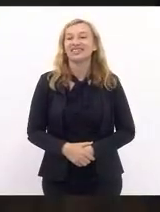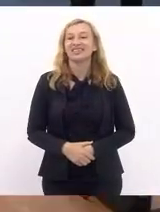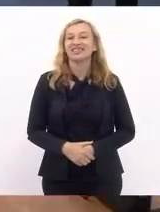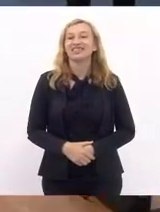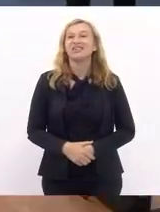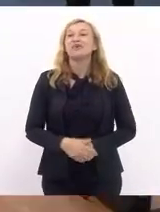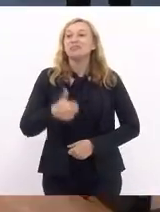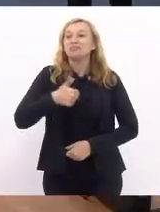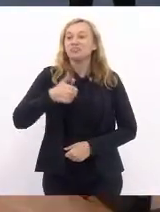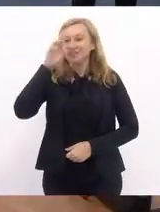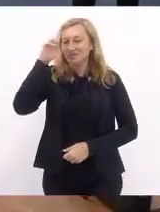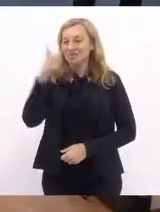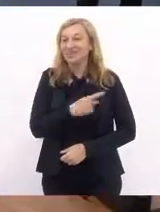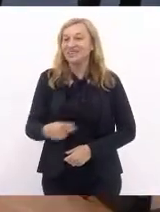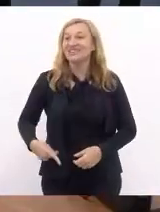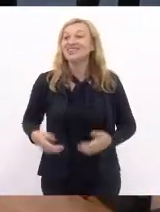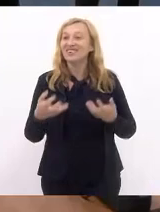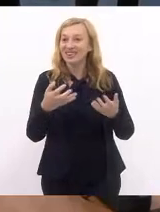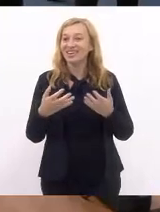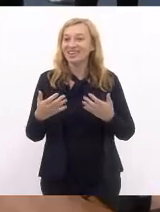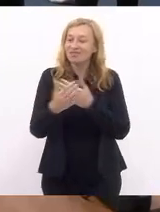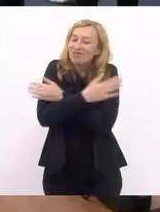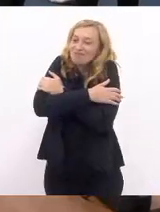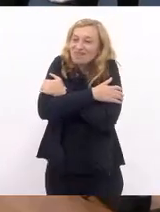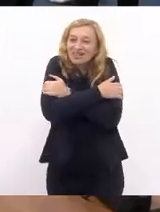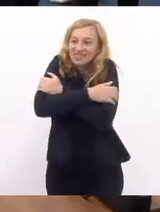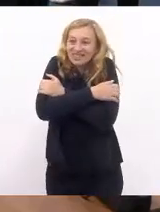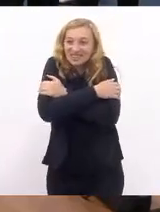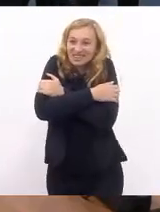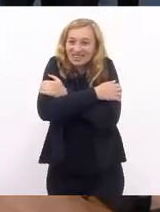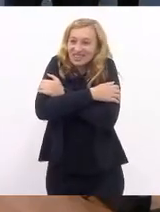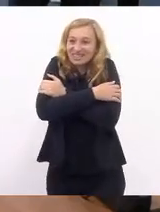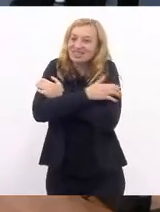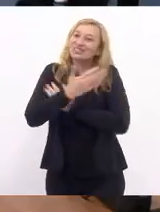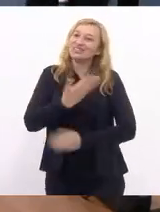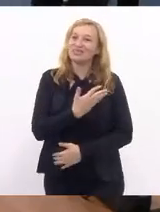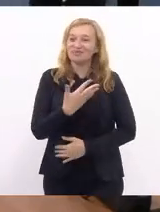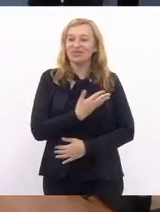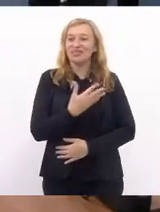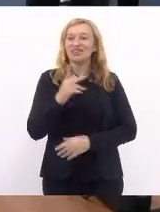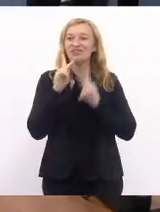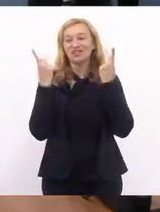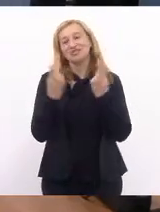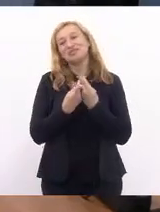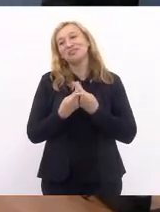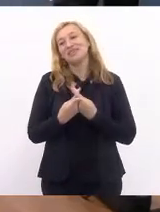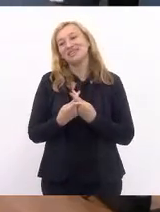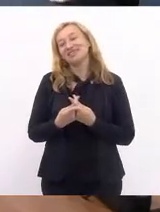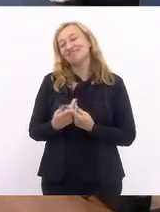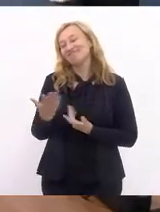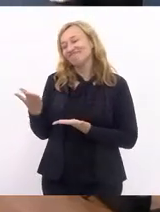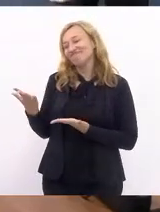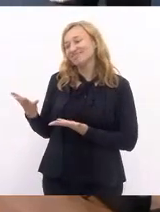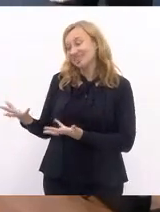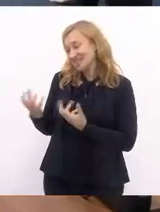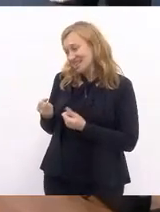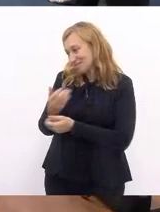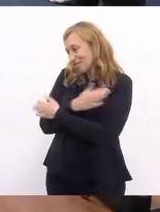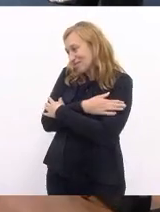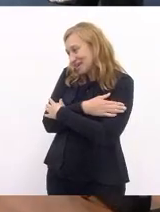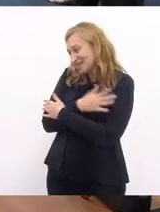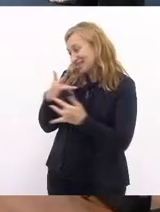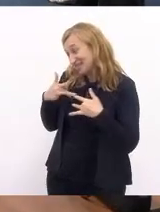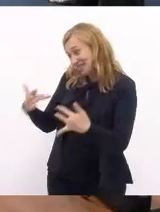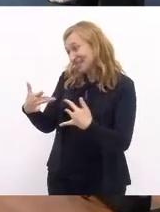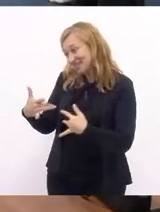a mulher do seu presidente eu queria estender um abraço muito fraterna meu querido amigo Vando Família primeiro recebo de um abraço